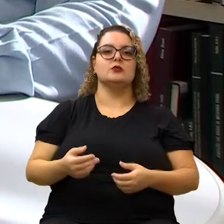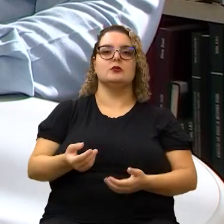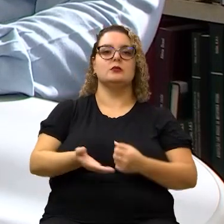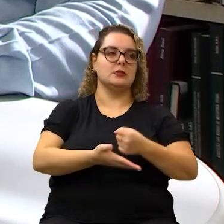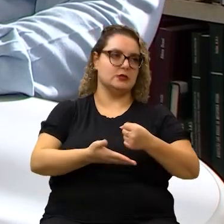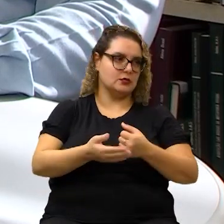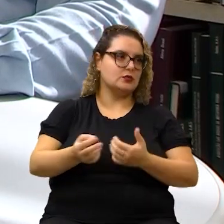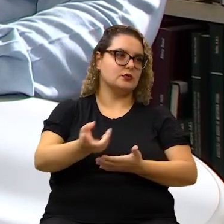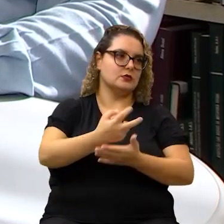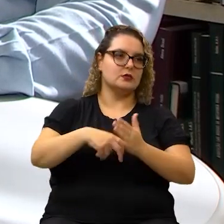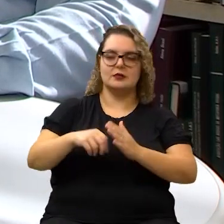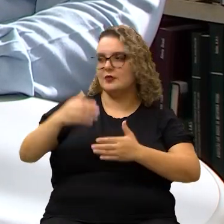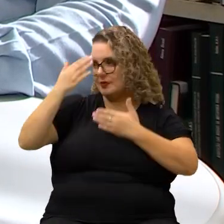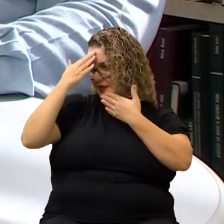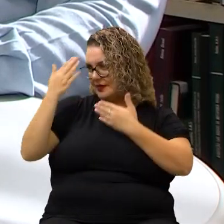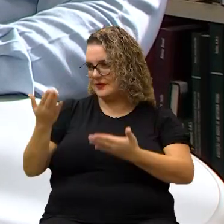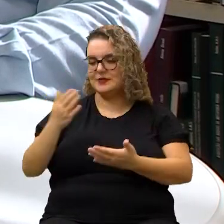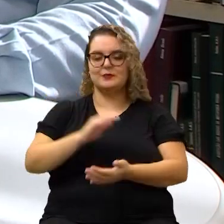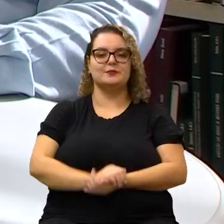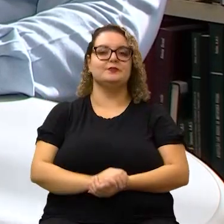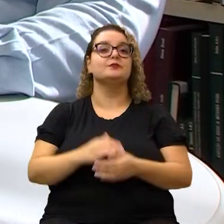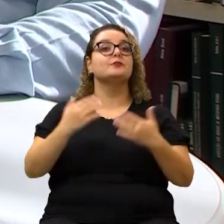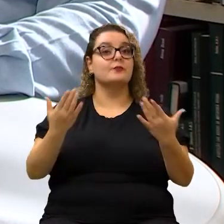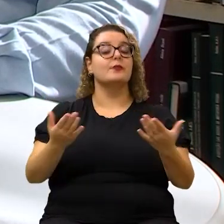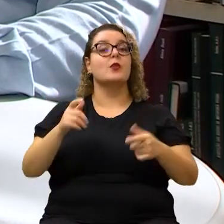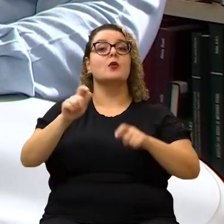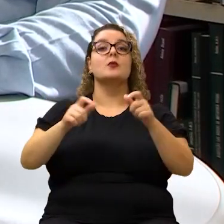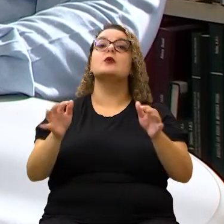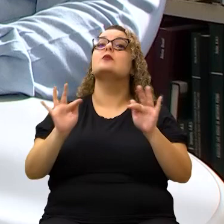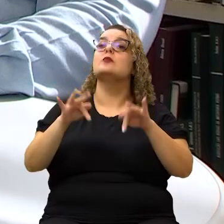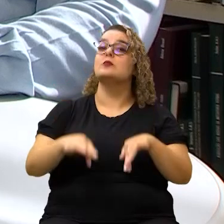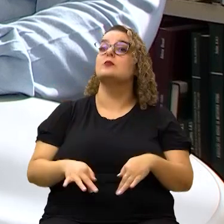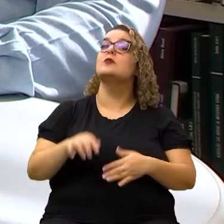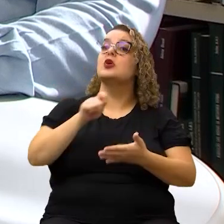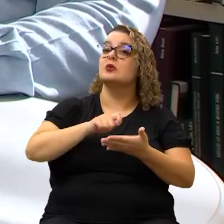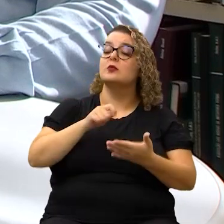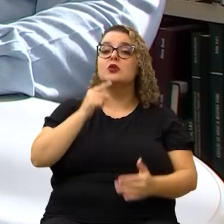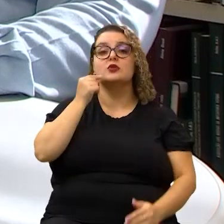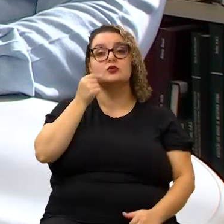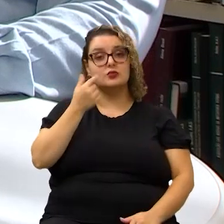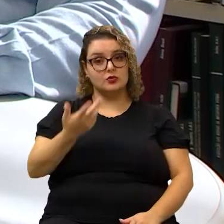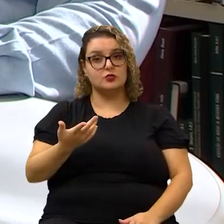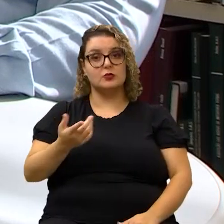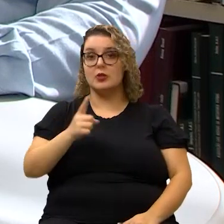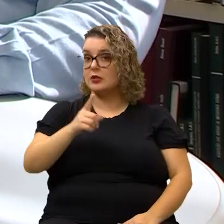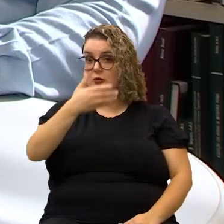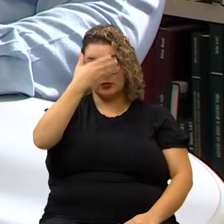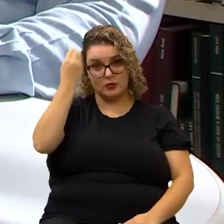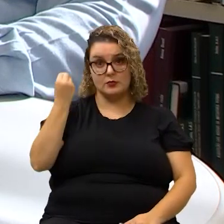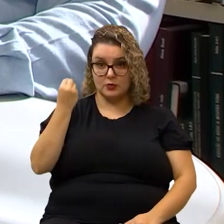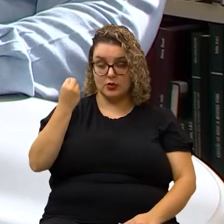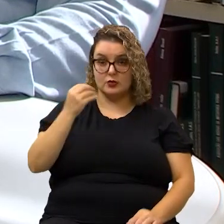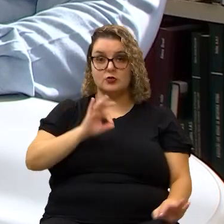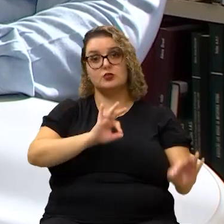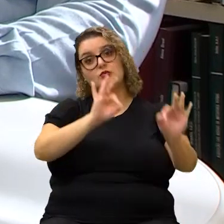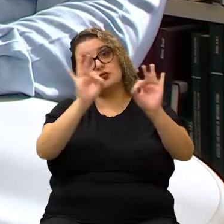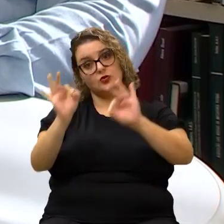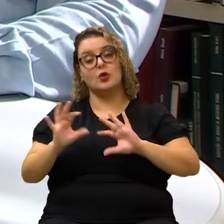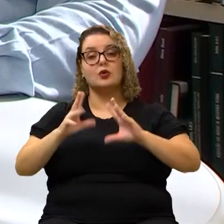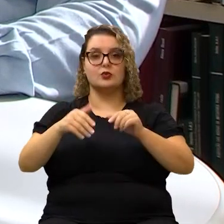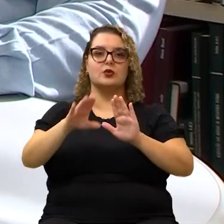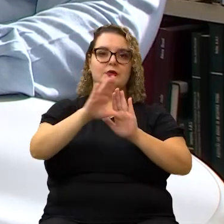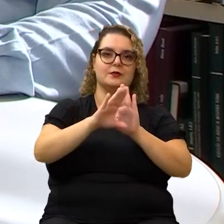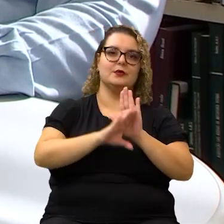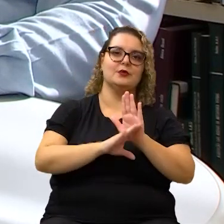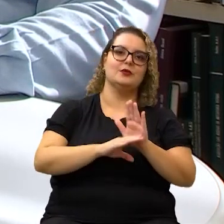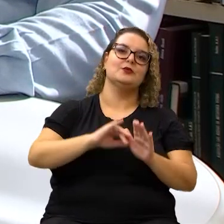noções tributárias, viu? Obrigado a você. É isso, pessoal. Está chegando ao fim mais um Na Ponta do Lápis. Não se esqueçam de acompanhar